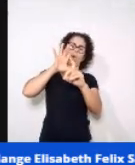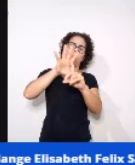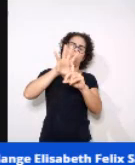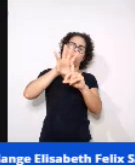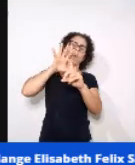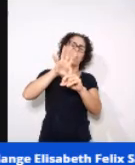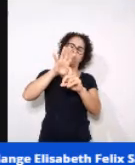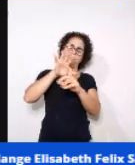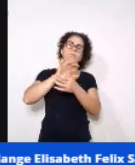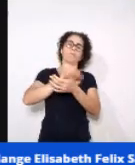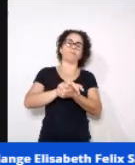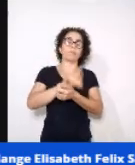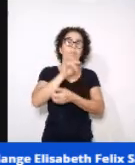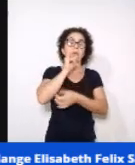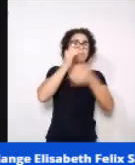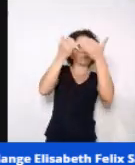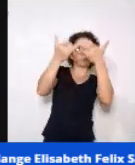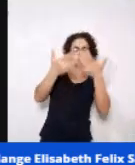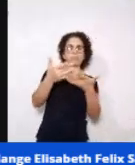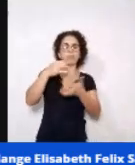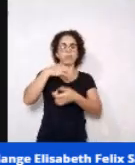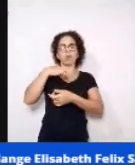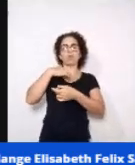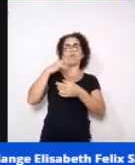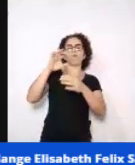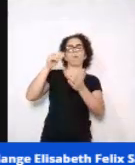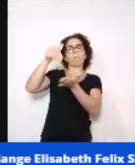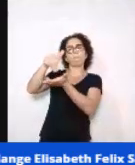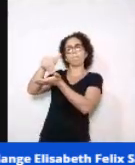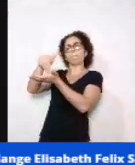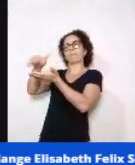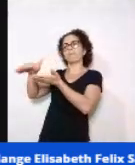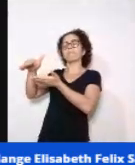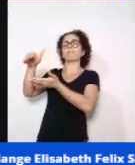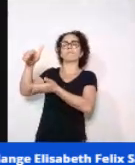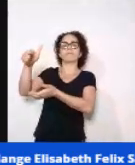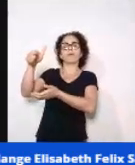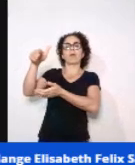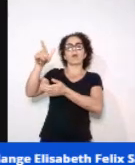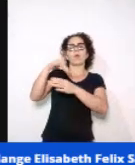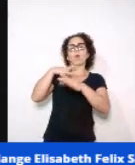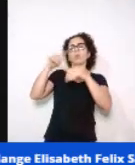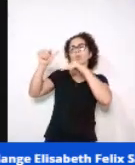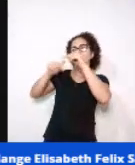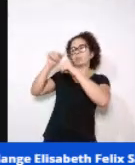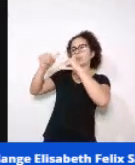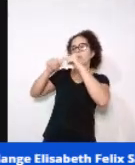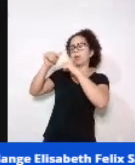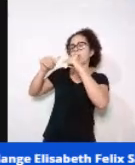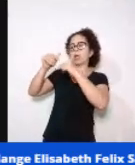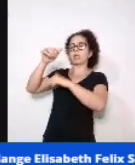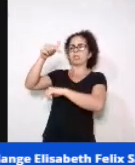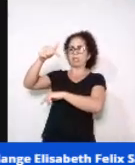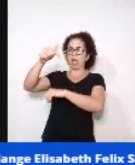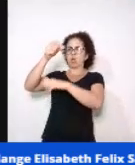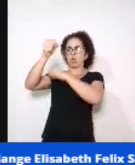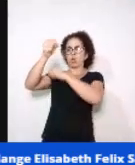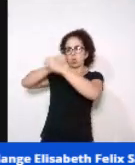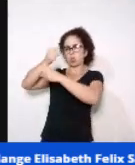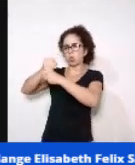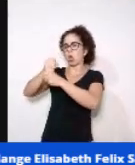anos. Eu estava, assim, na minha concepção, lá em cima, né? No ápice, estava tudo redondinho, uma equipe de professores, os